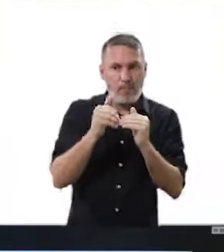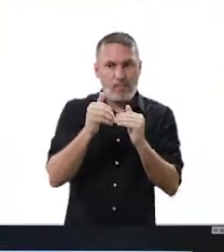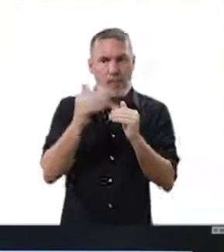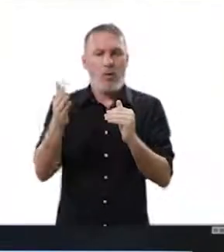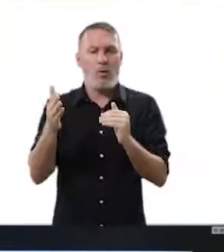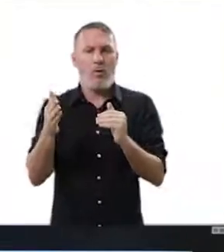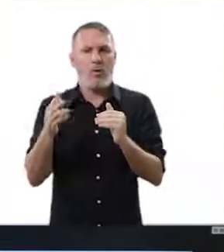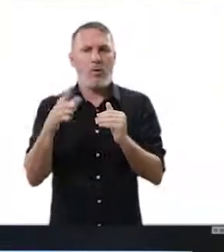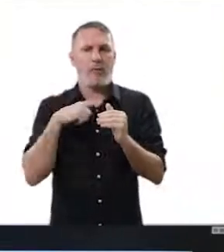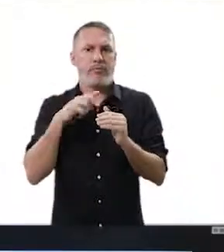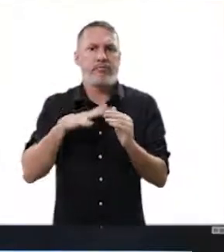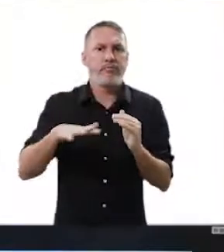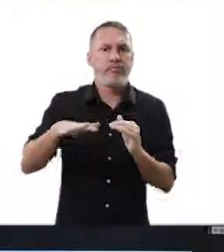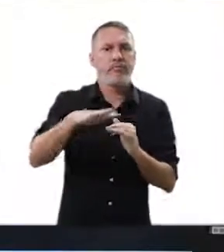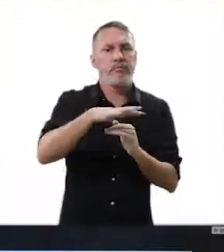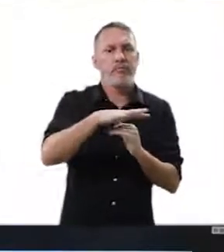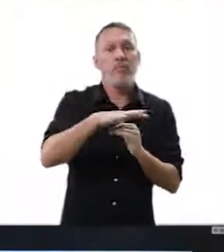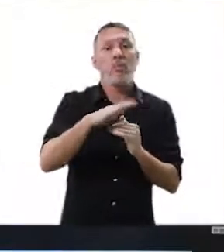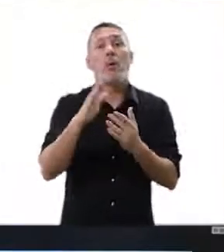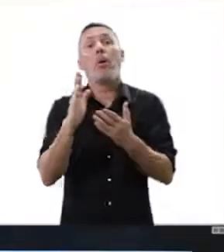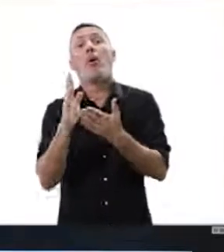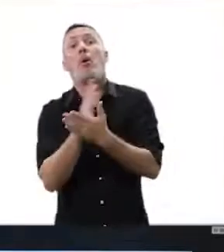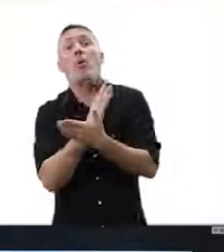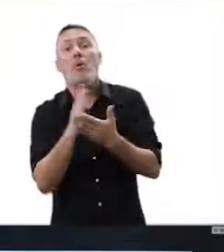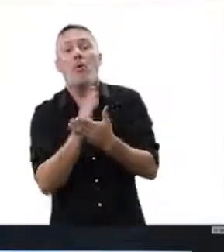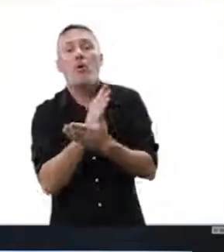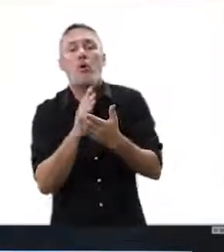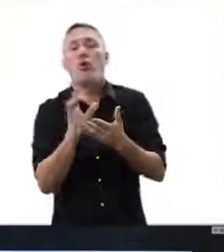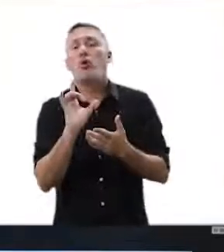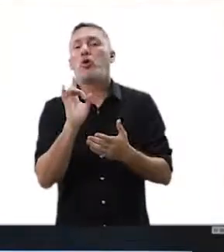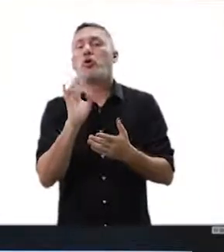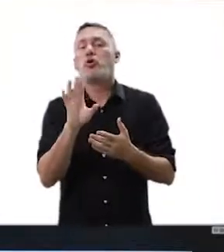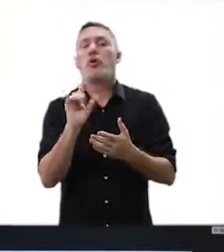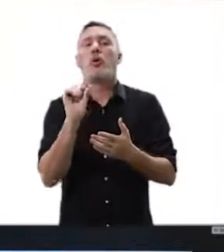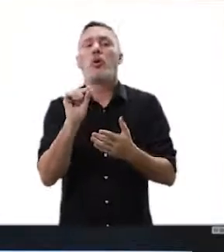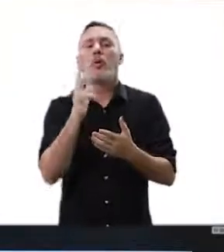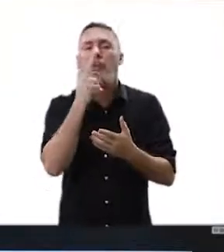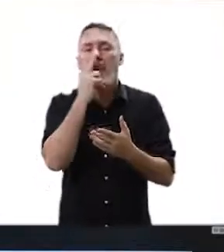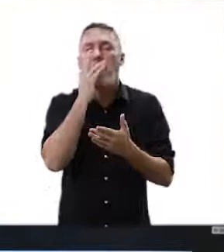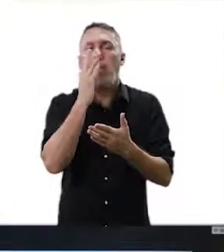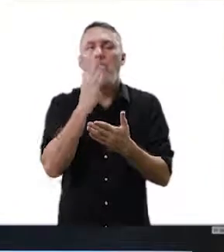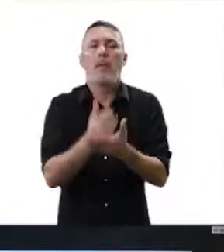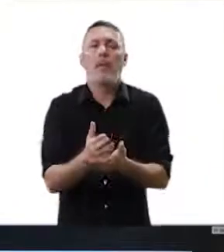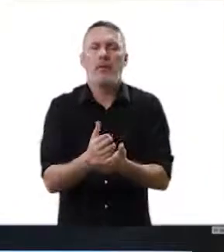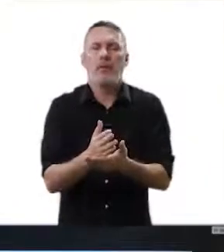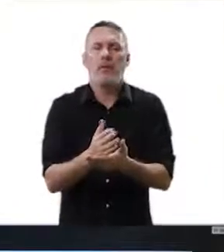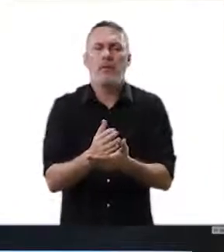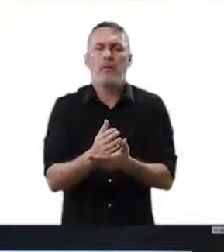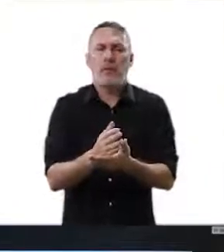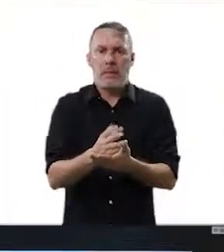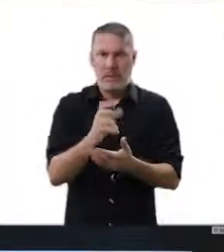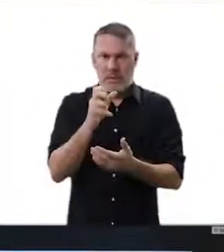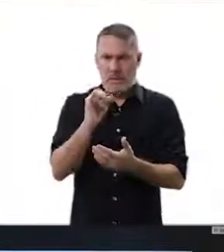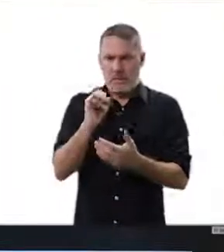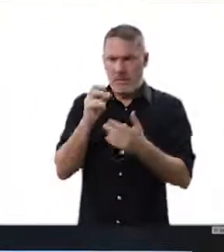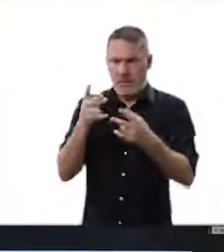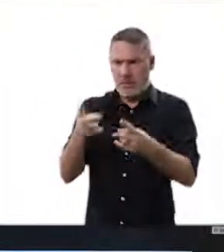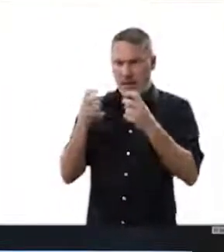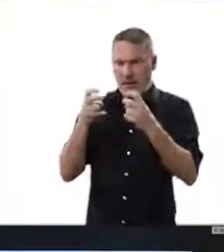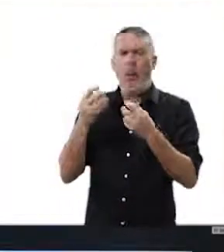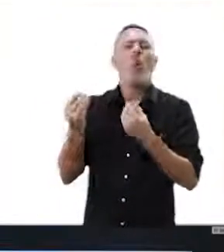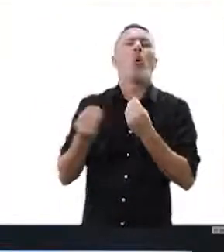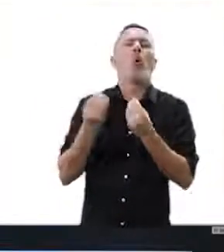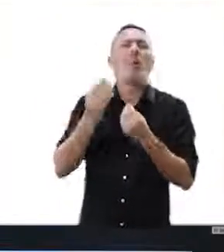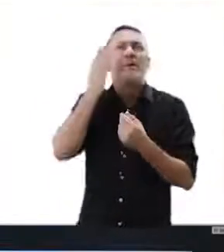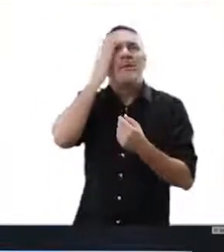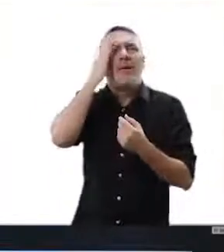da membrana. Quando é visto isso ao microscópio, elas têm um aspecto de mosaico, é como se fosse uma